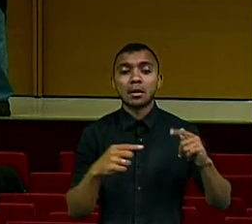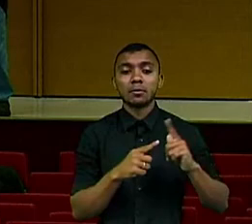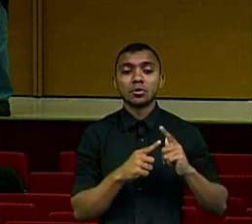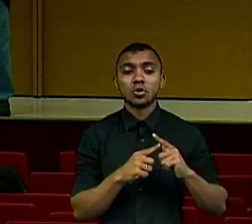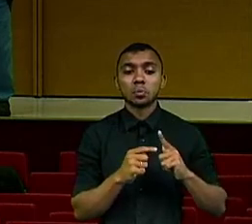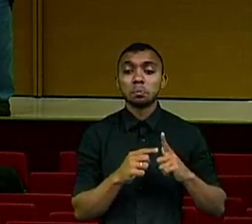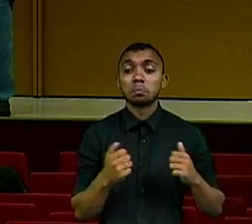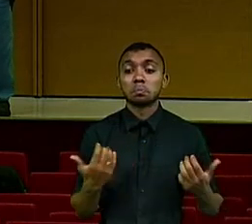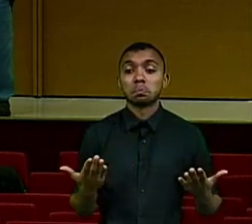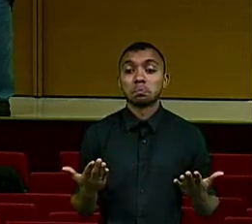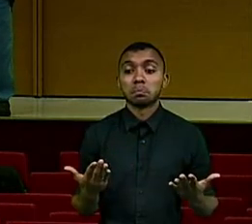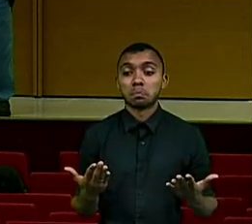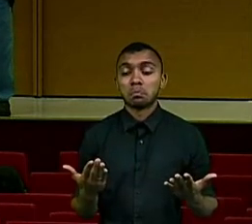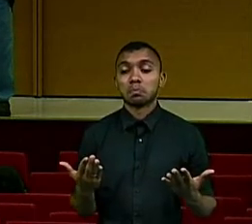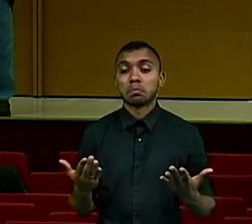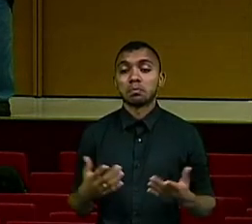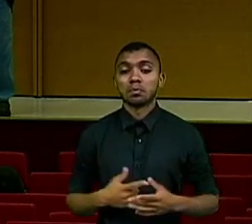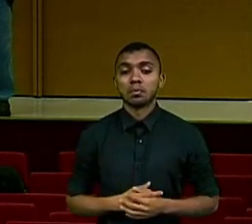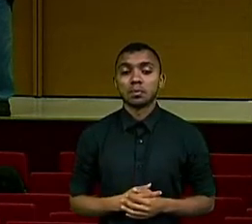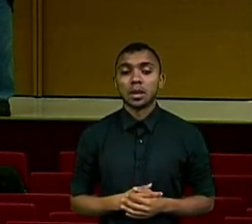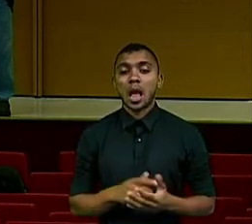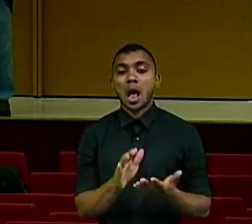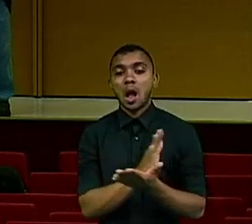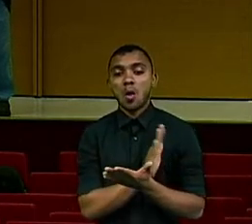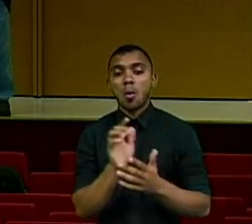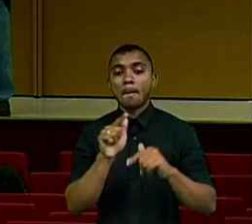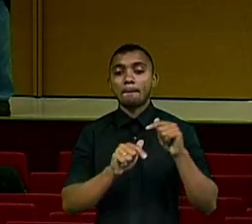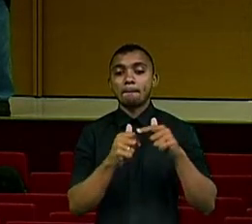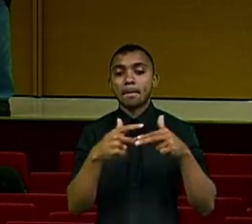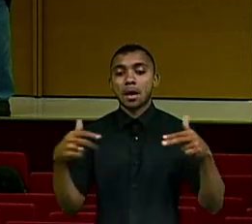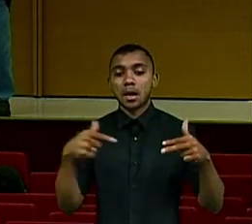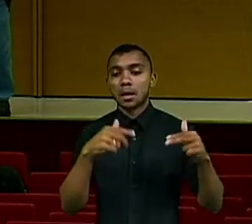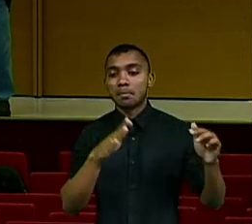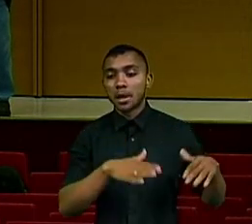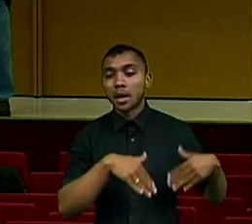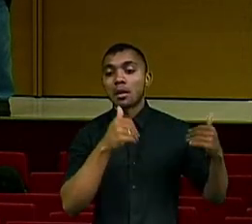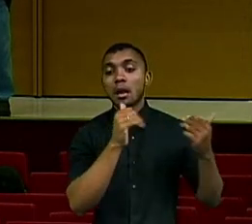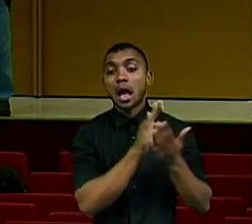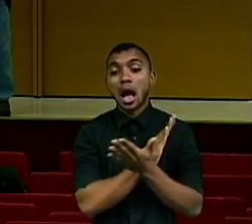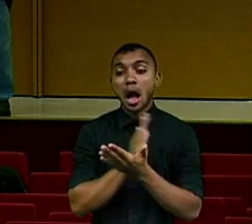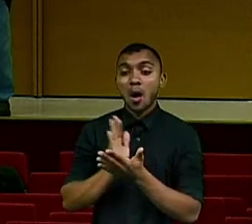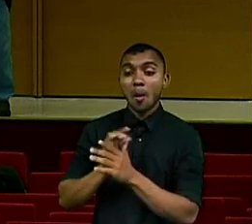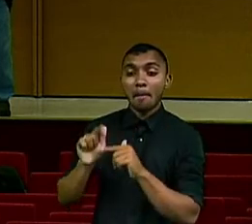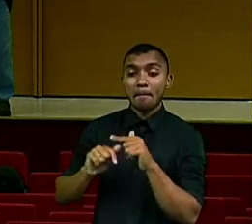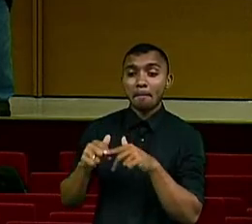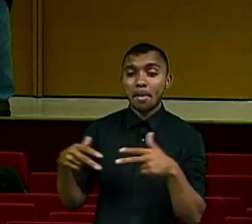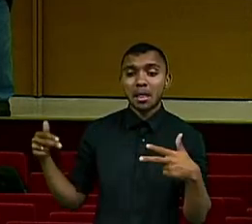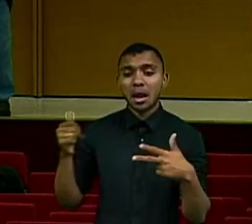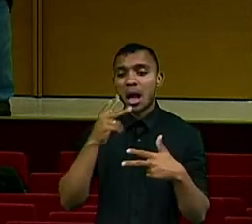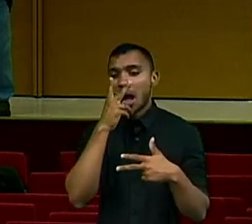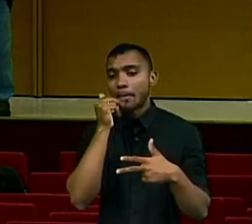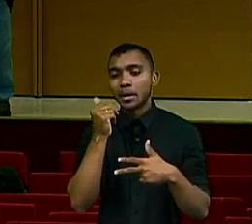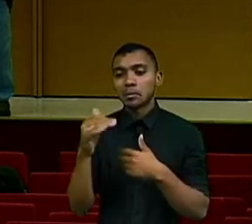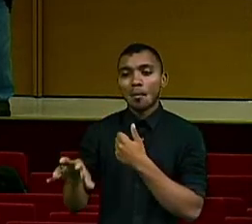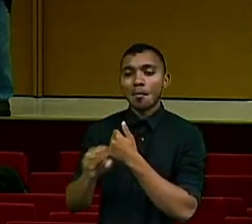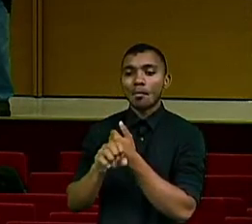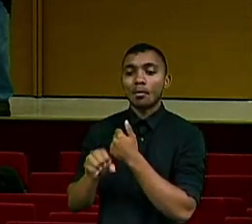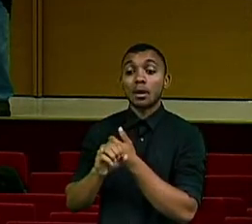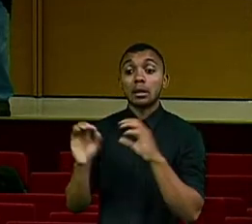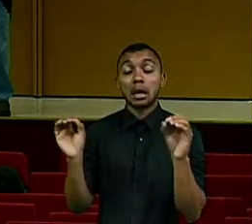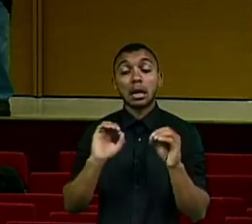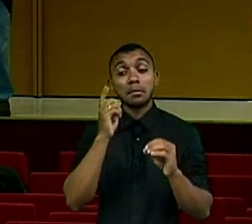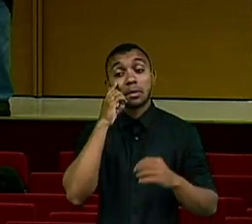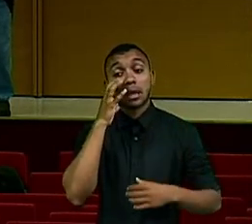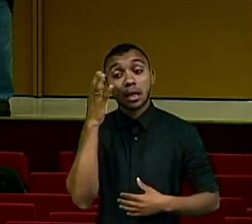do material então tem materiais que são melhores Condutores e outros que são piores Condutores Cuidado